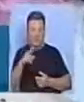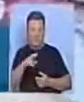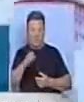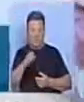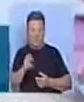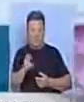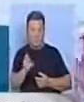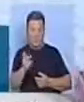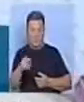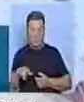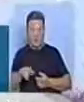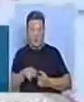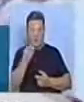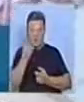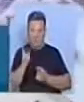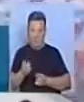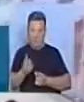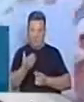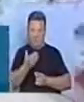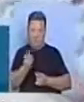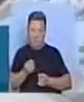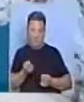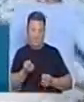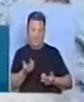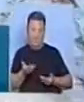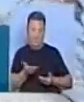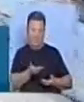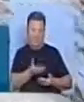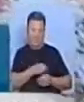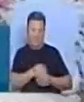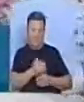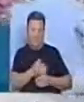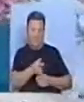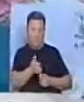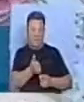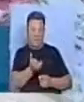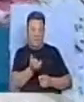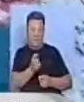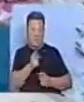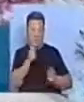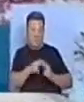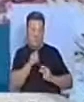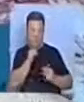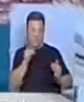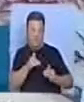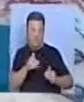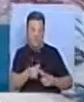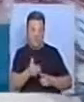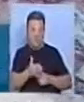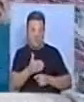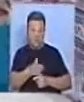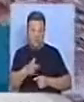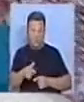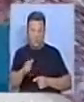Cerveira é o que é, deve-se em parte ou em grande medida às Bienais. Vila Nova de Cerveira, antes das